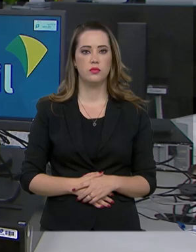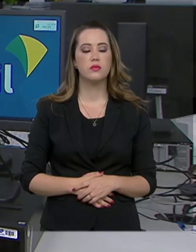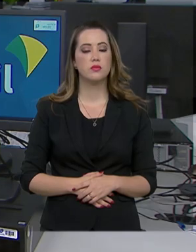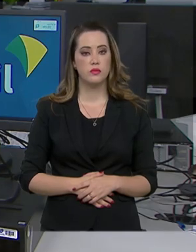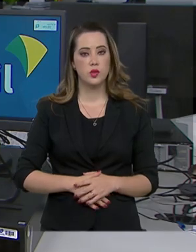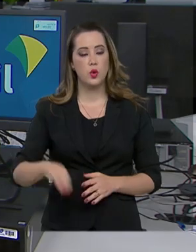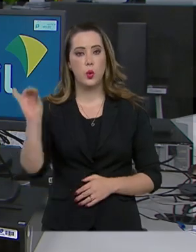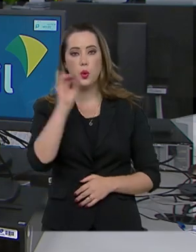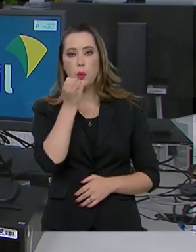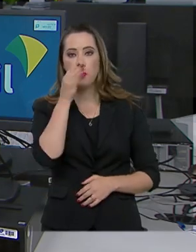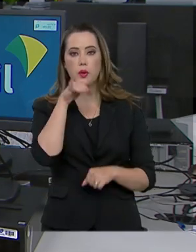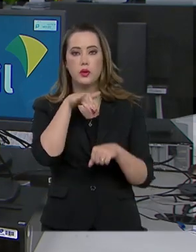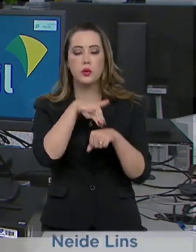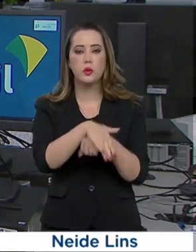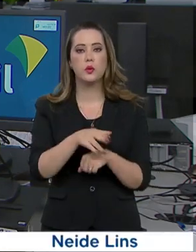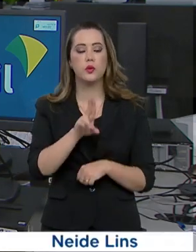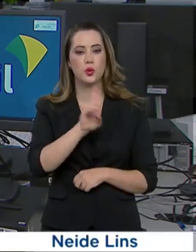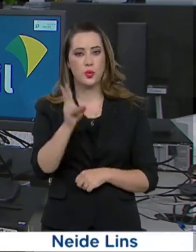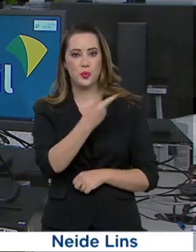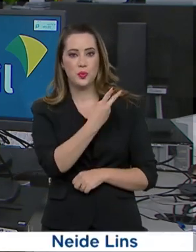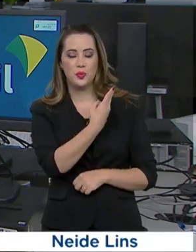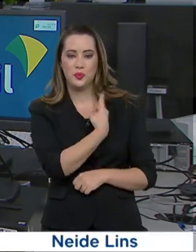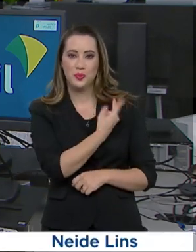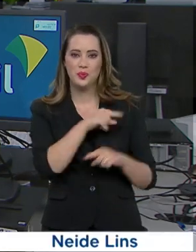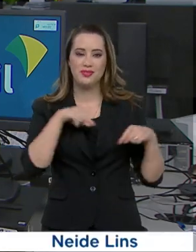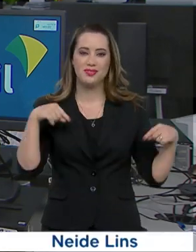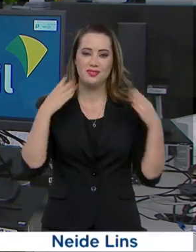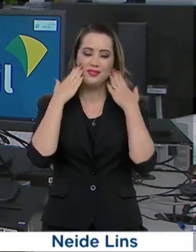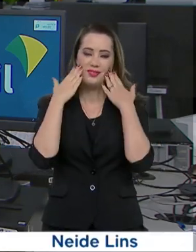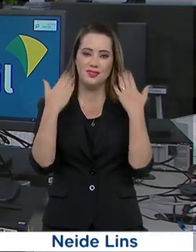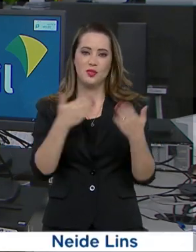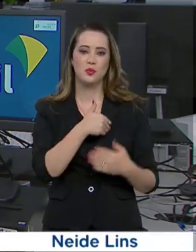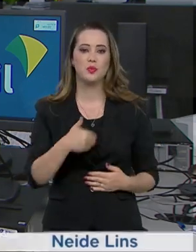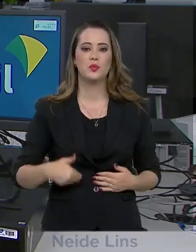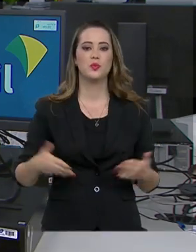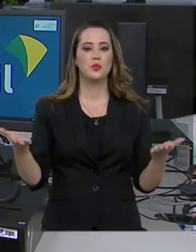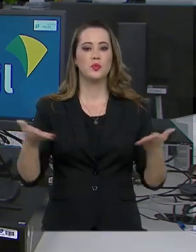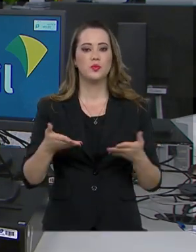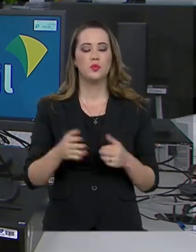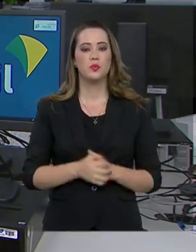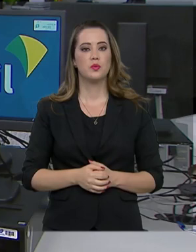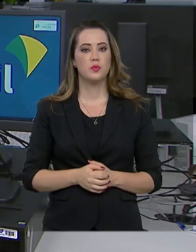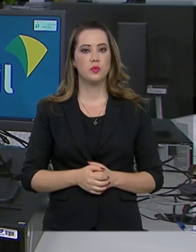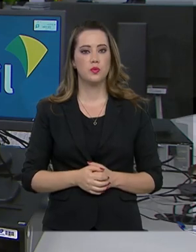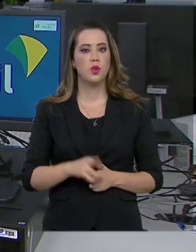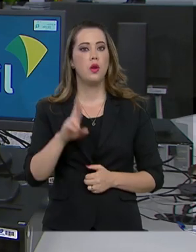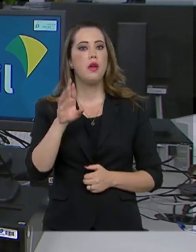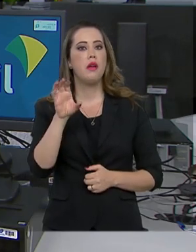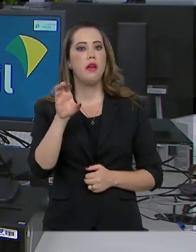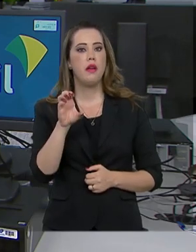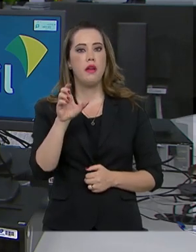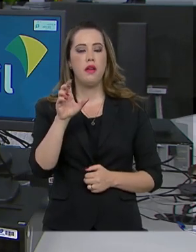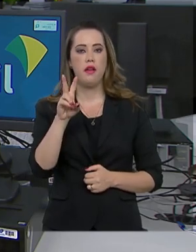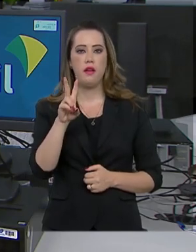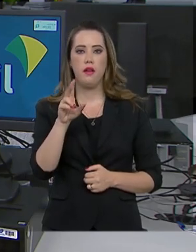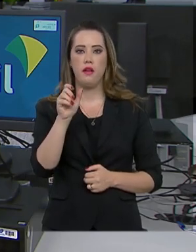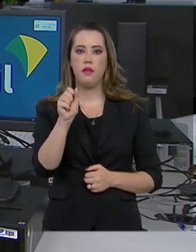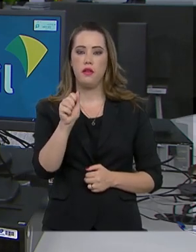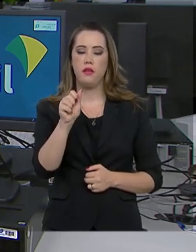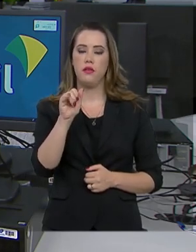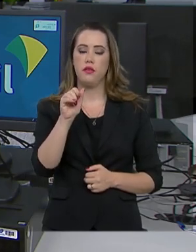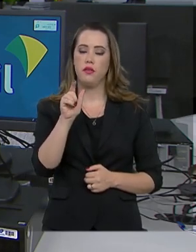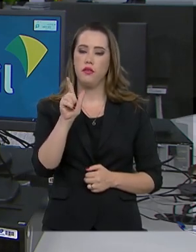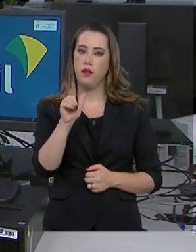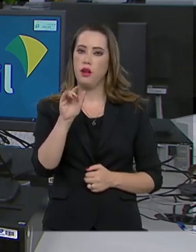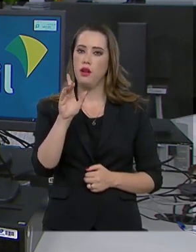boa noite é o roberto camargo já estou de volta com o governo agora o revalida prova necessária para validar no